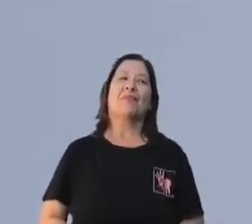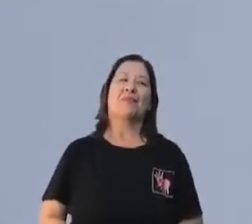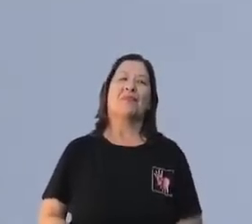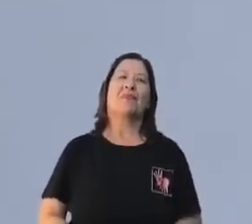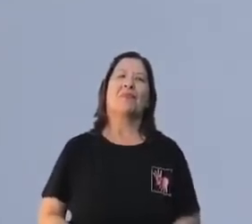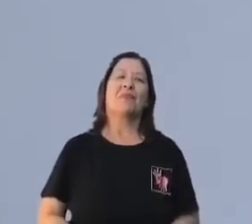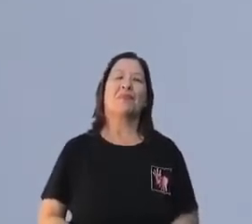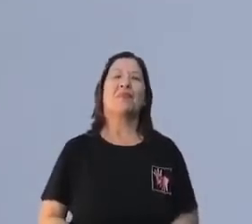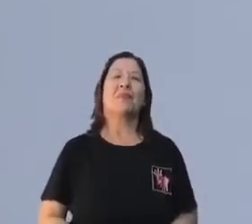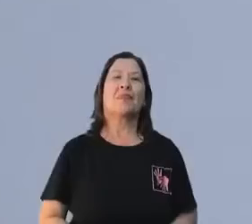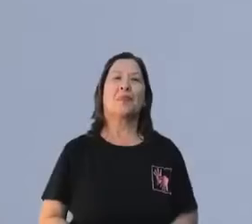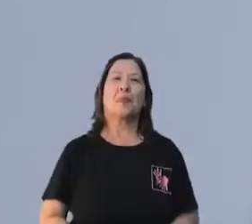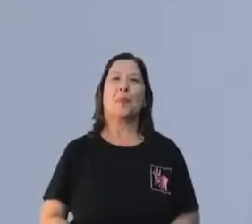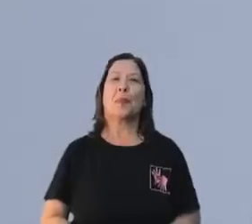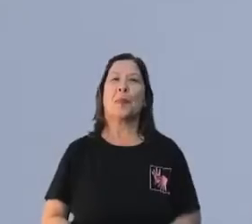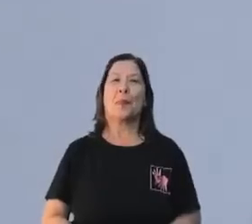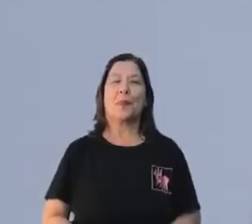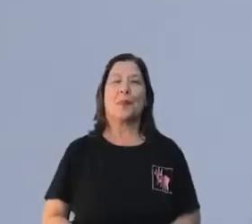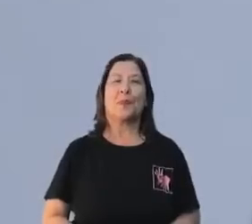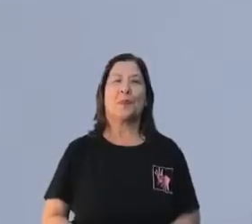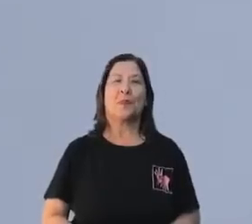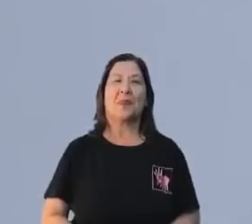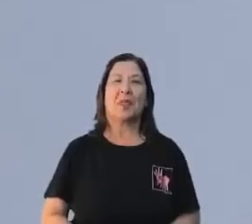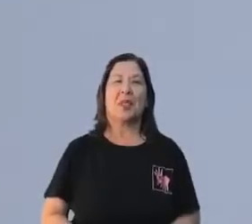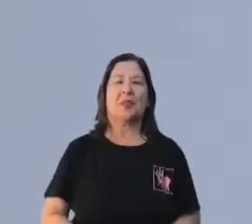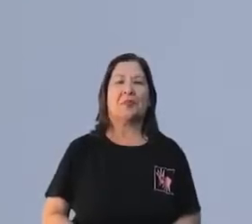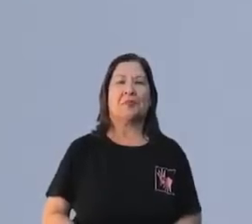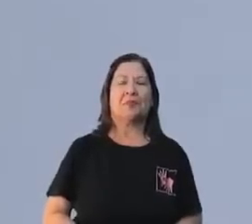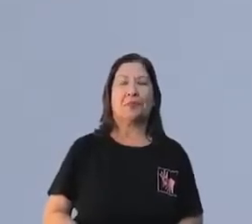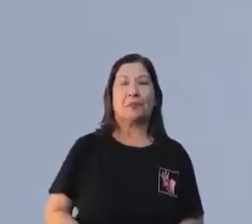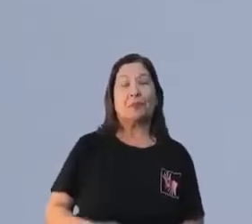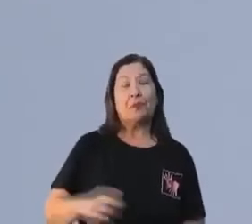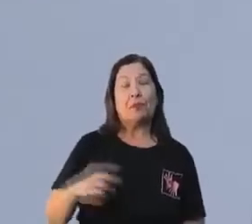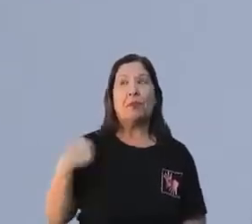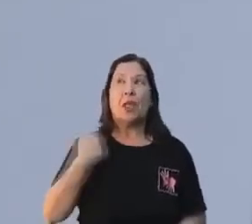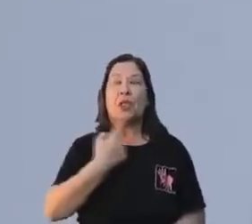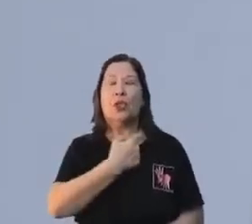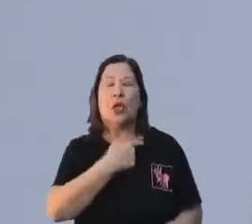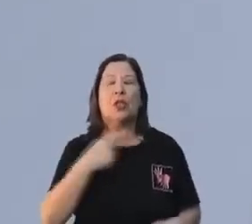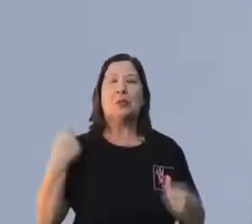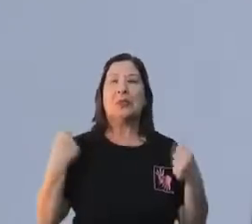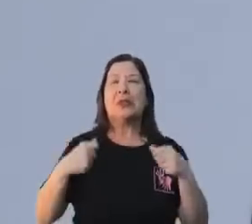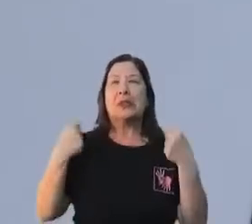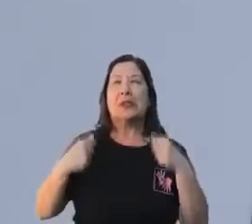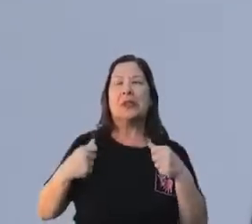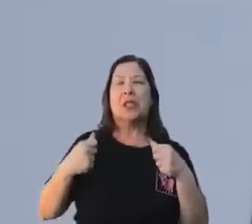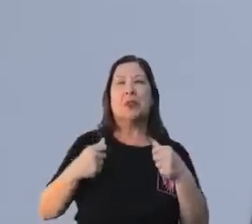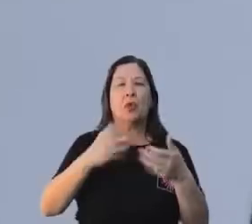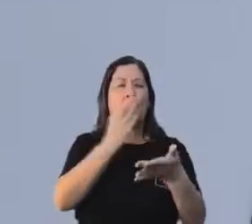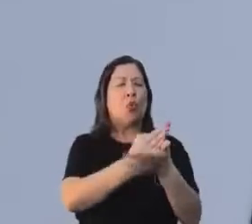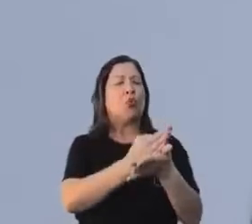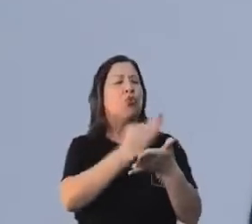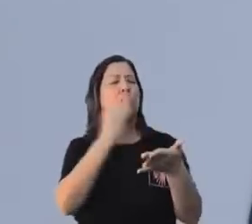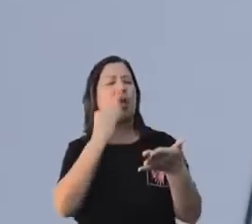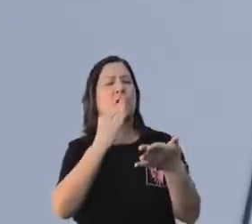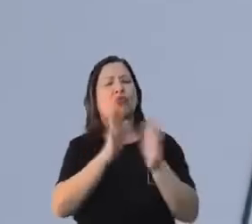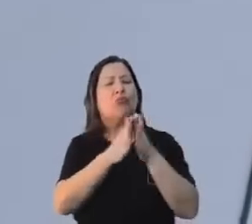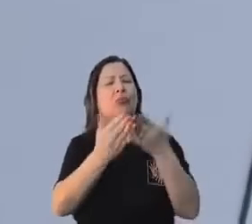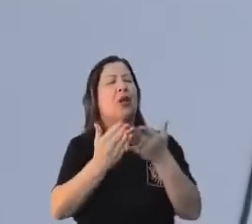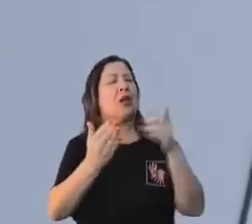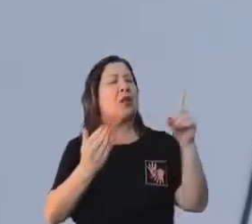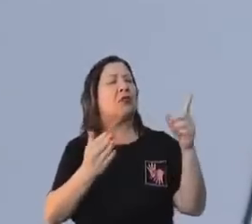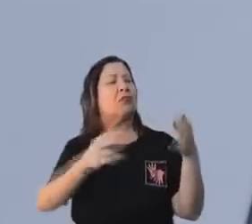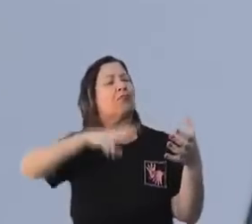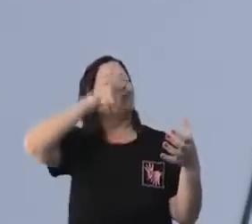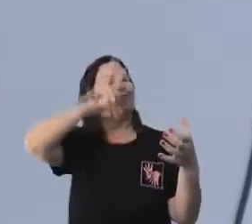Irmãos, não dá para entender esse texto na cultura brasileira, não dá. Eu não conheço ninguém que